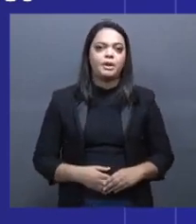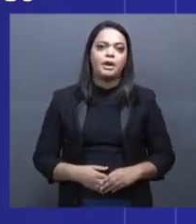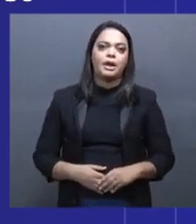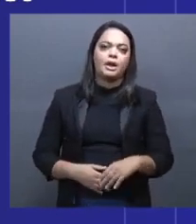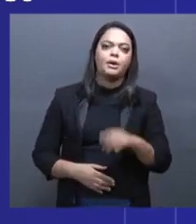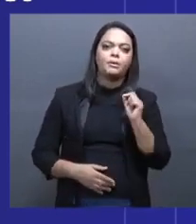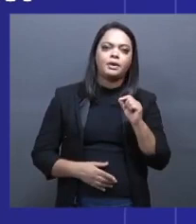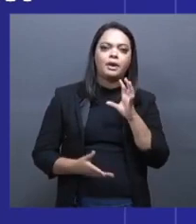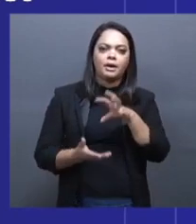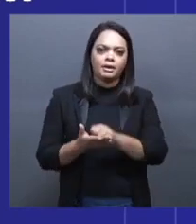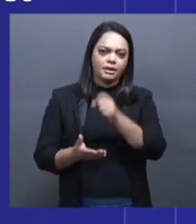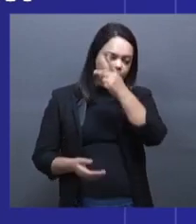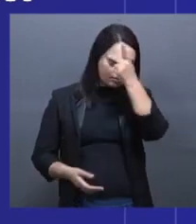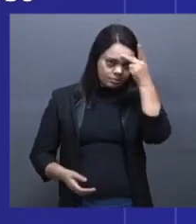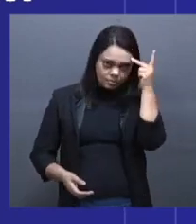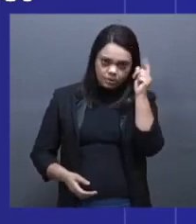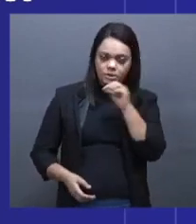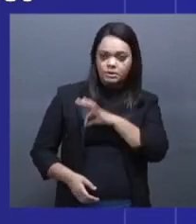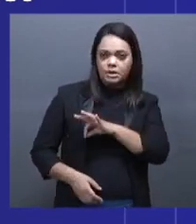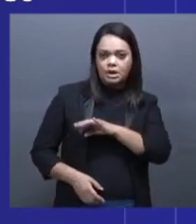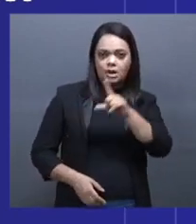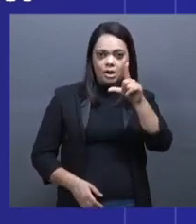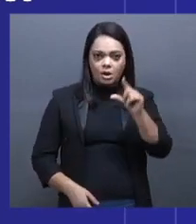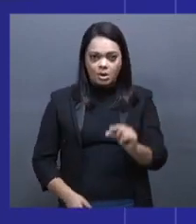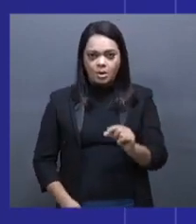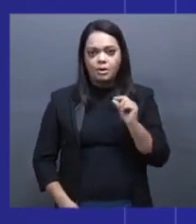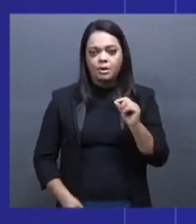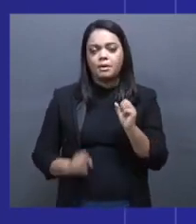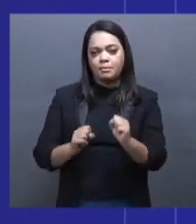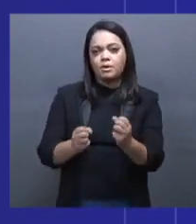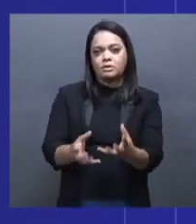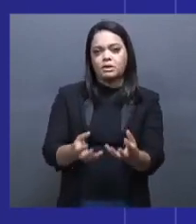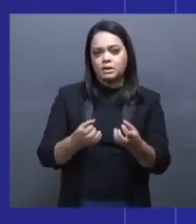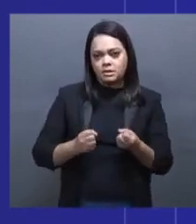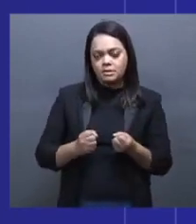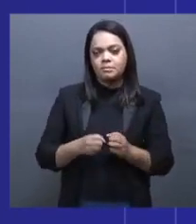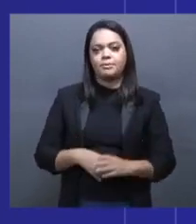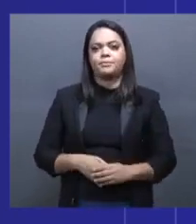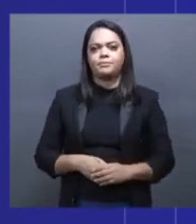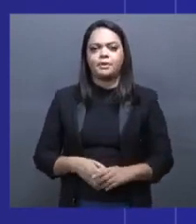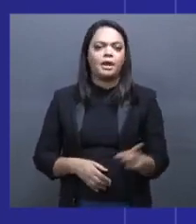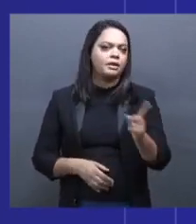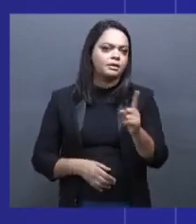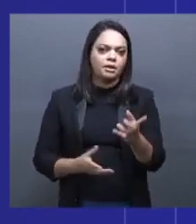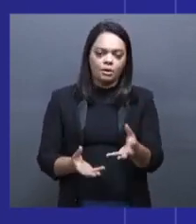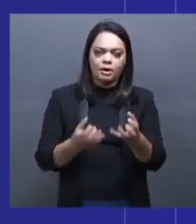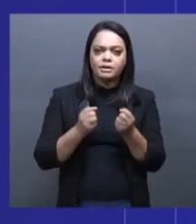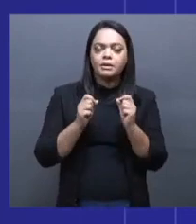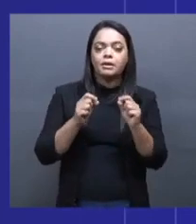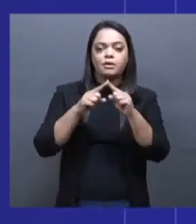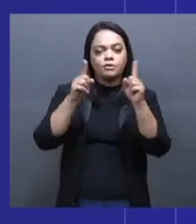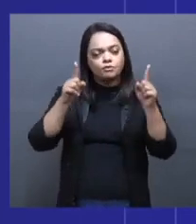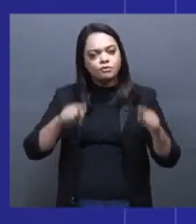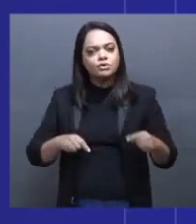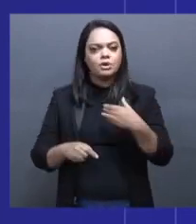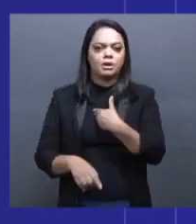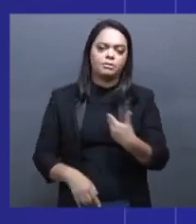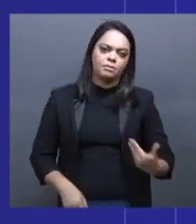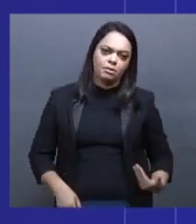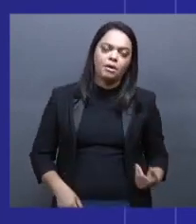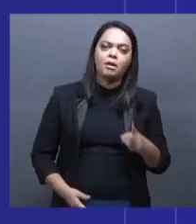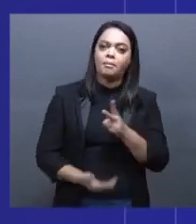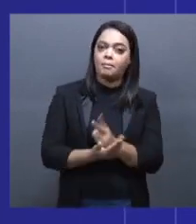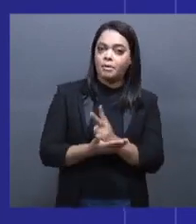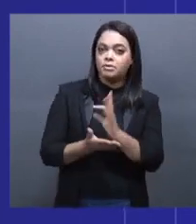de baixa renda que podem receber benefícios sociais. Ficam de fora funcionários públicos, mesmo que em